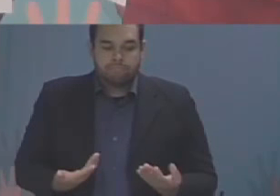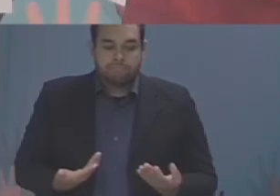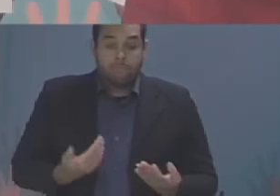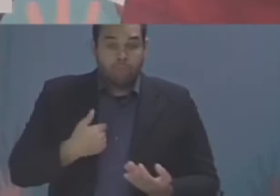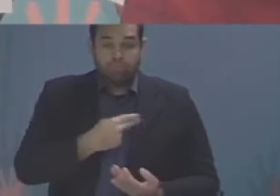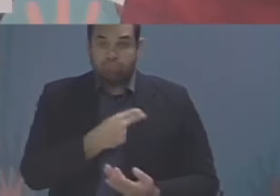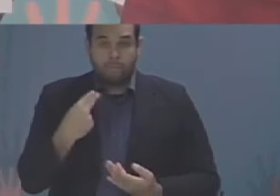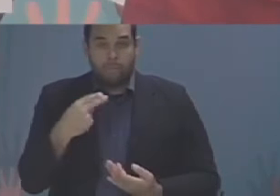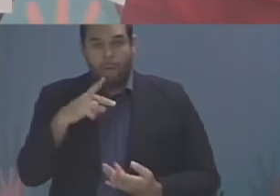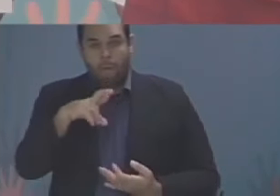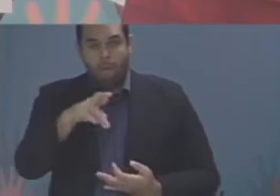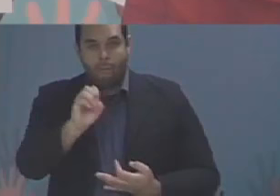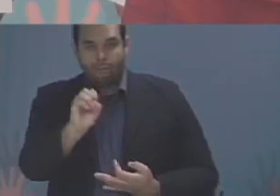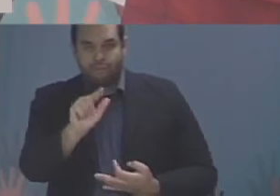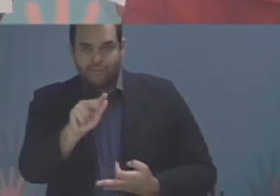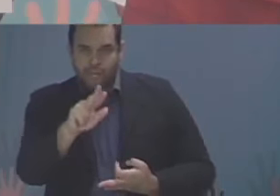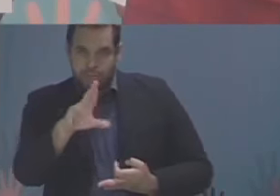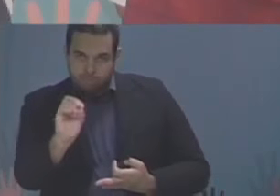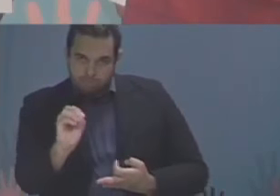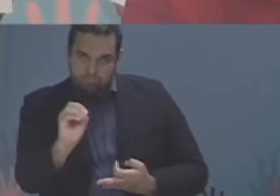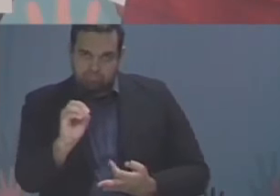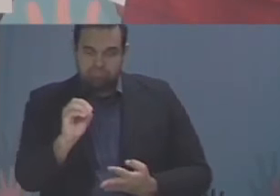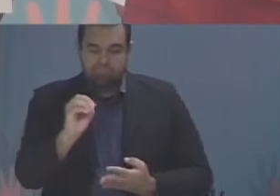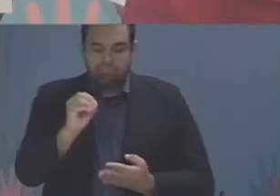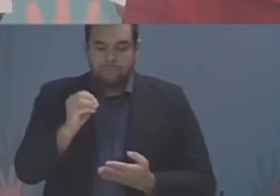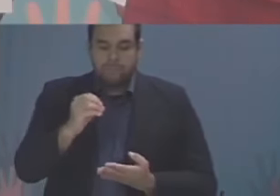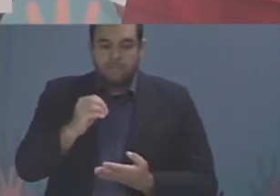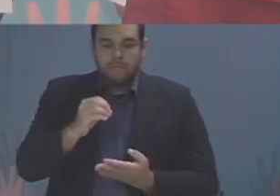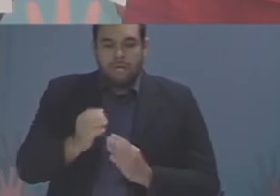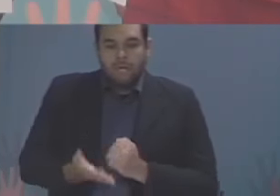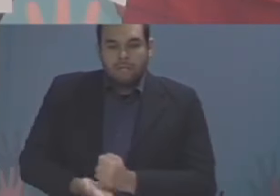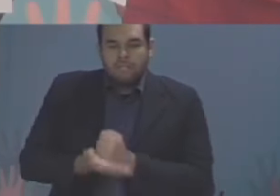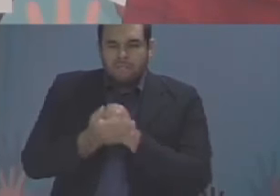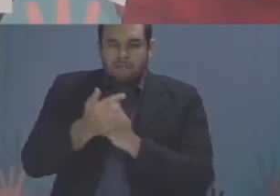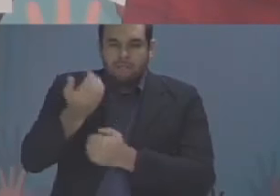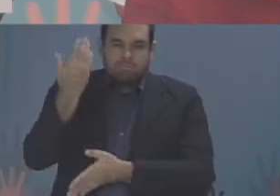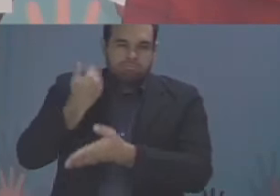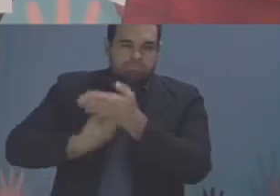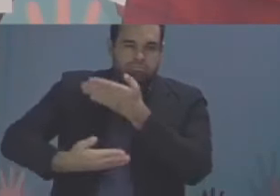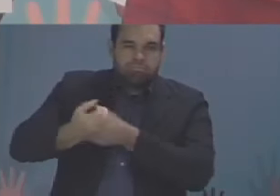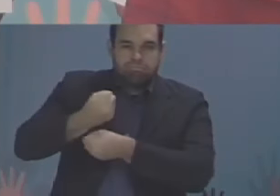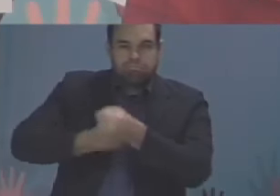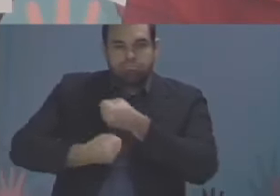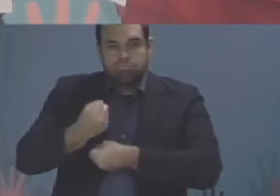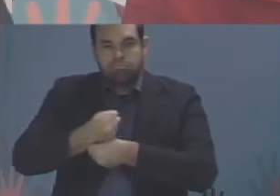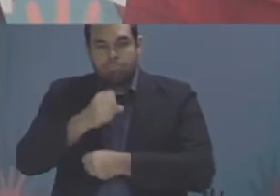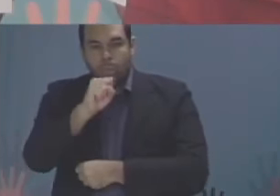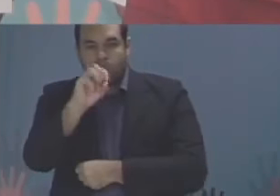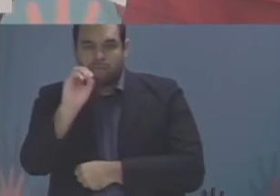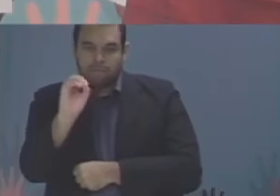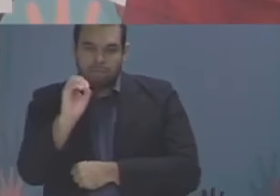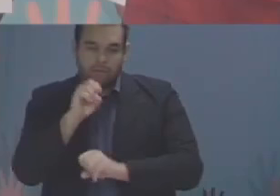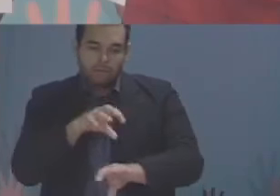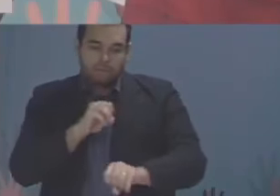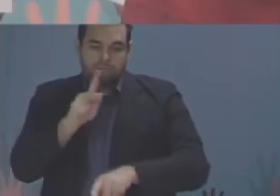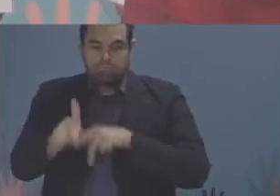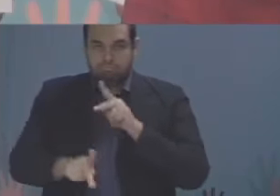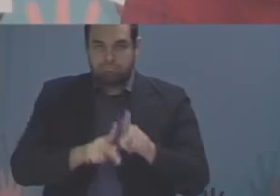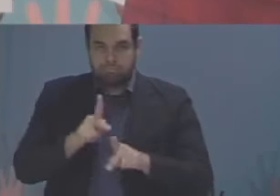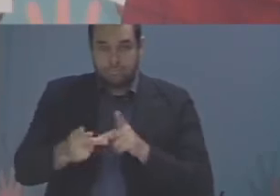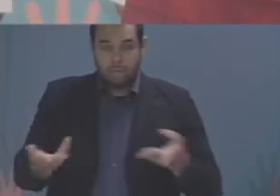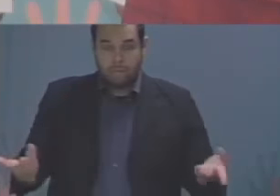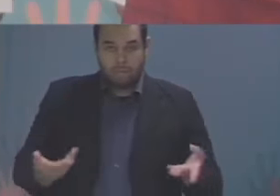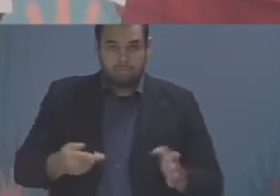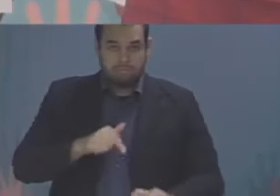Eu sou o Rogério Giannini, que eu encabeço essa chapa. Eu atuo desde os anos 80 em educação popular, atualmente